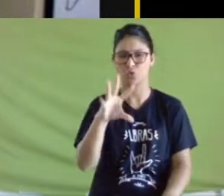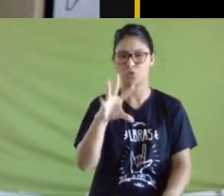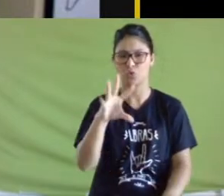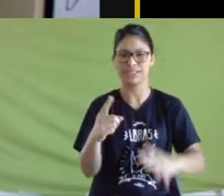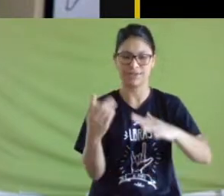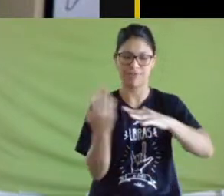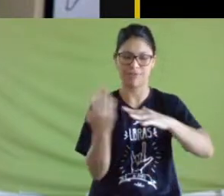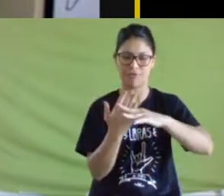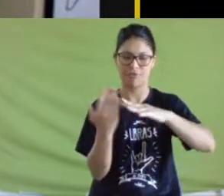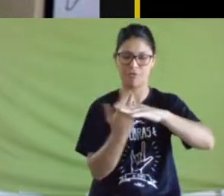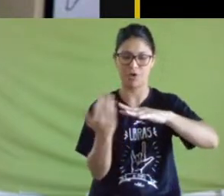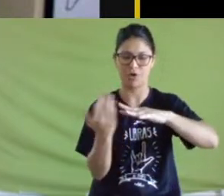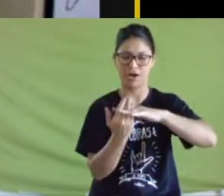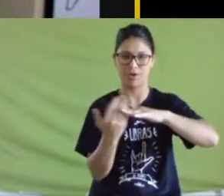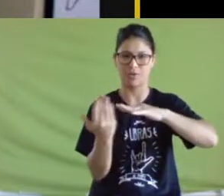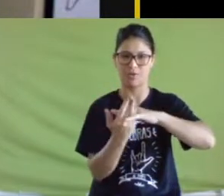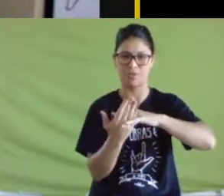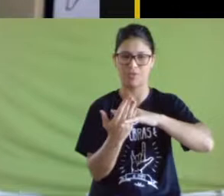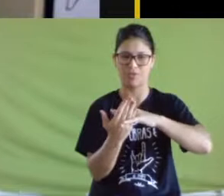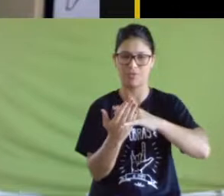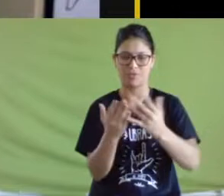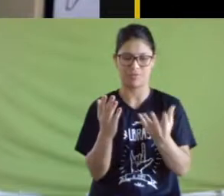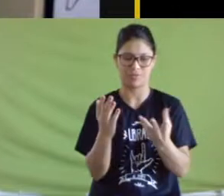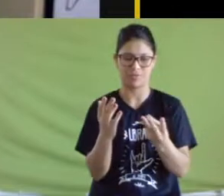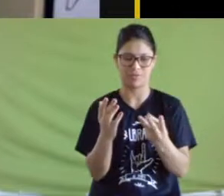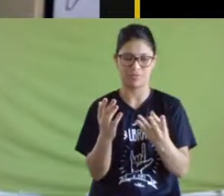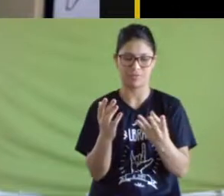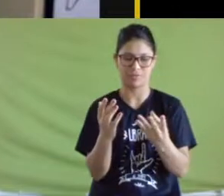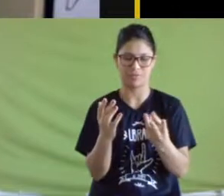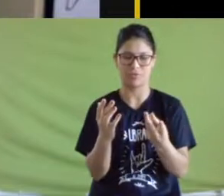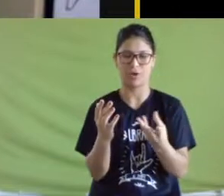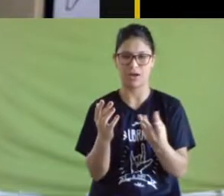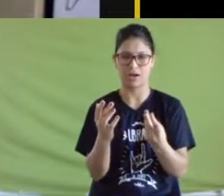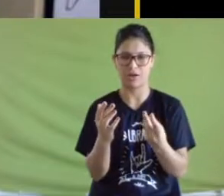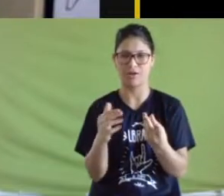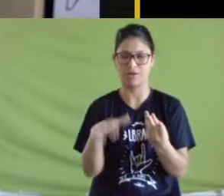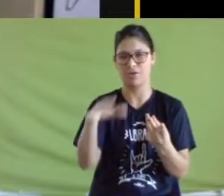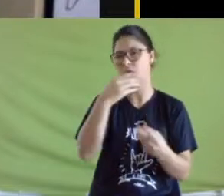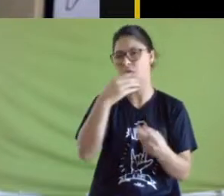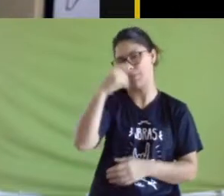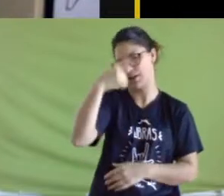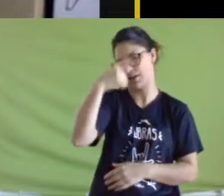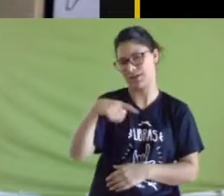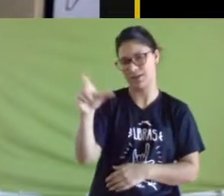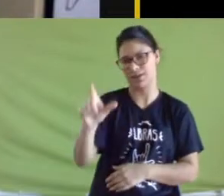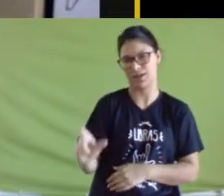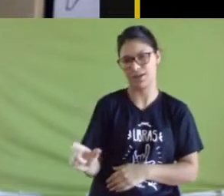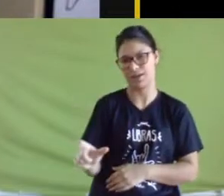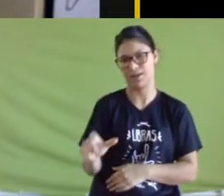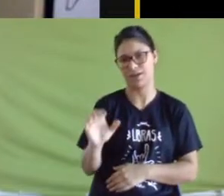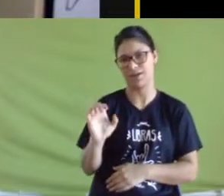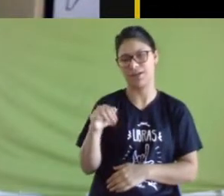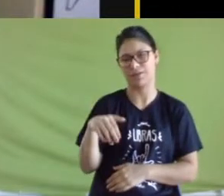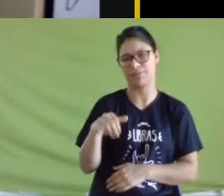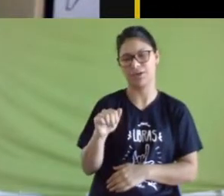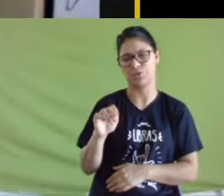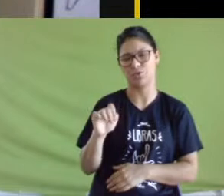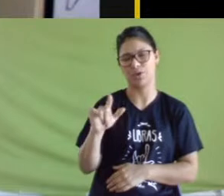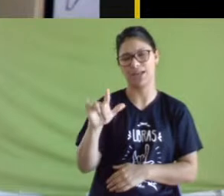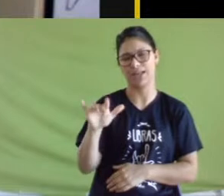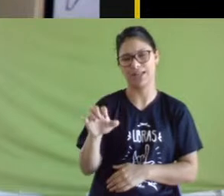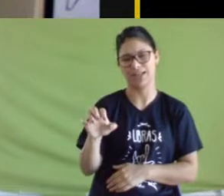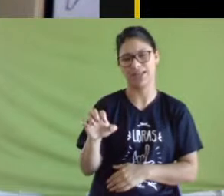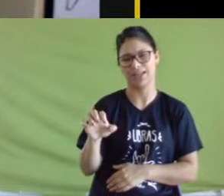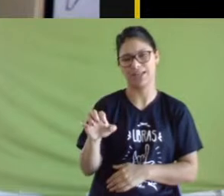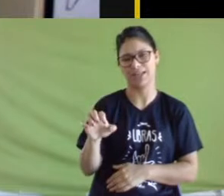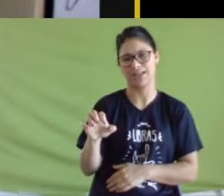um grande retor italiano do século XVII, que é o Emanuele Tesauro. E